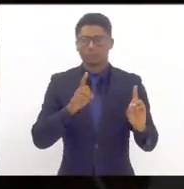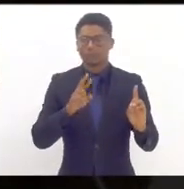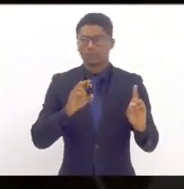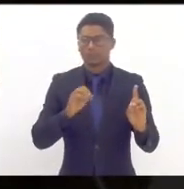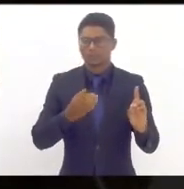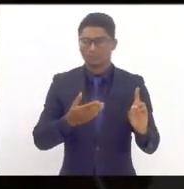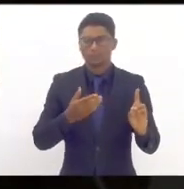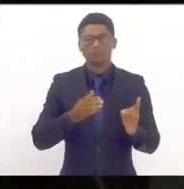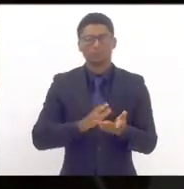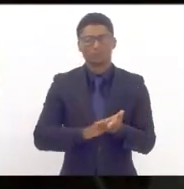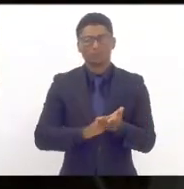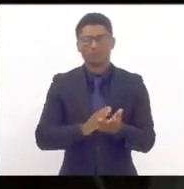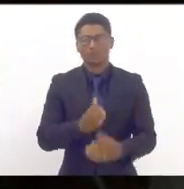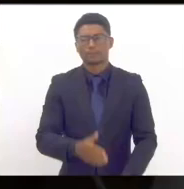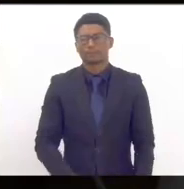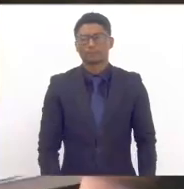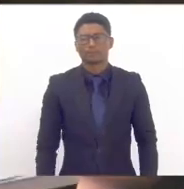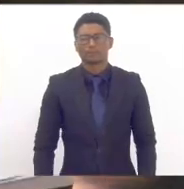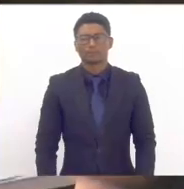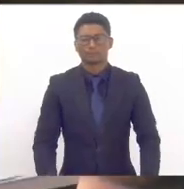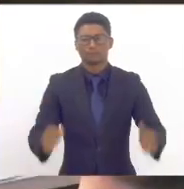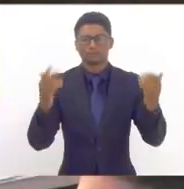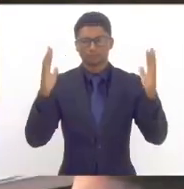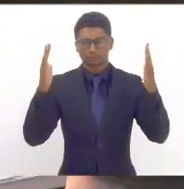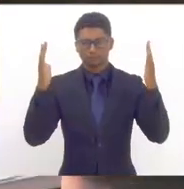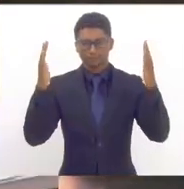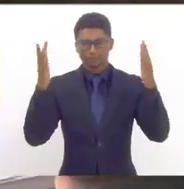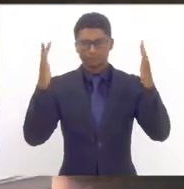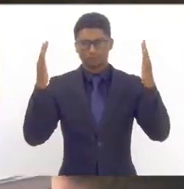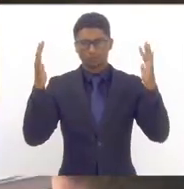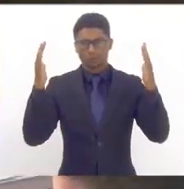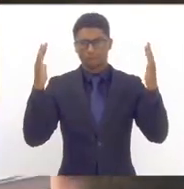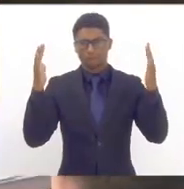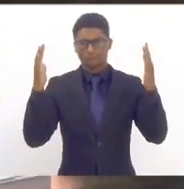Figueiredo. Parabéns mais uma vez.